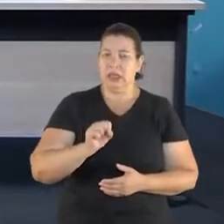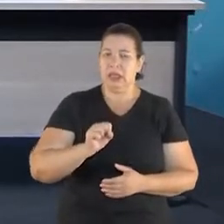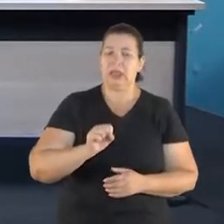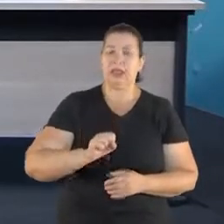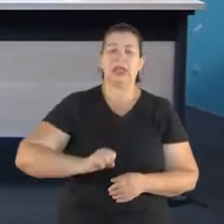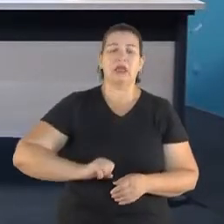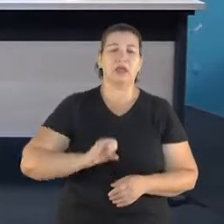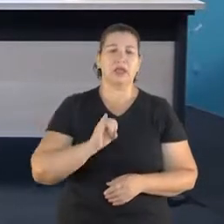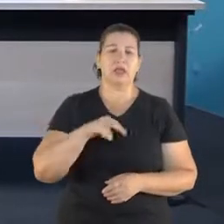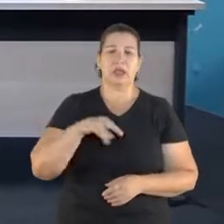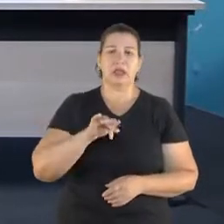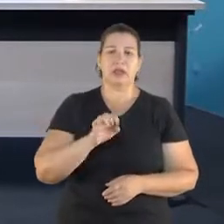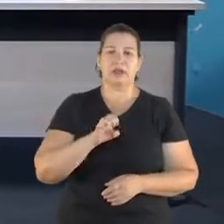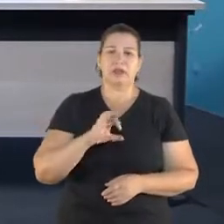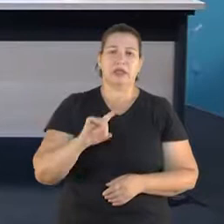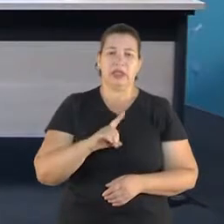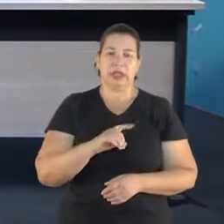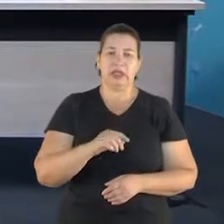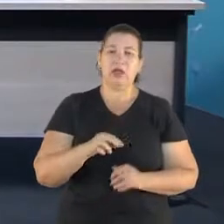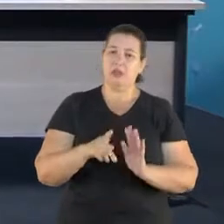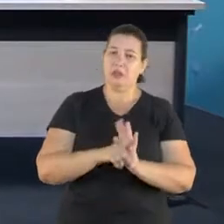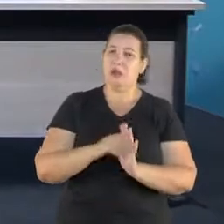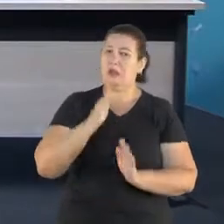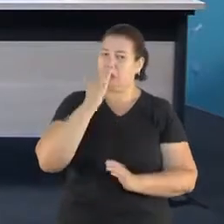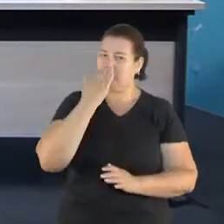IST, ou seja, infecção sexualmente